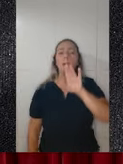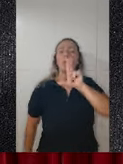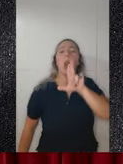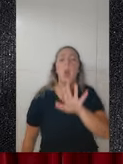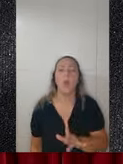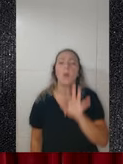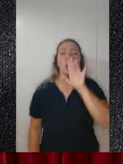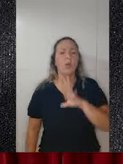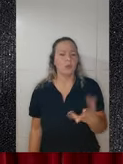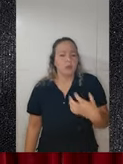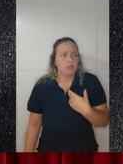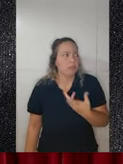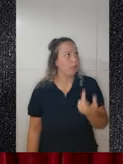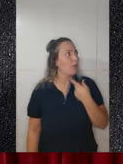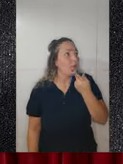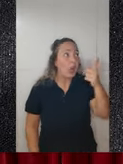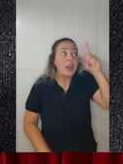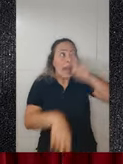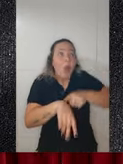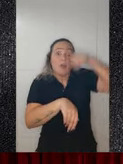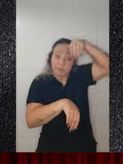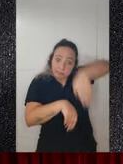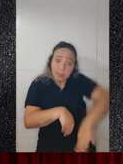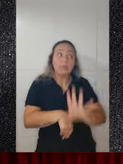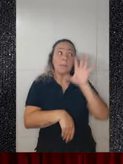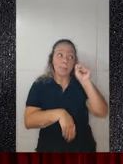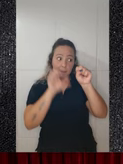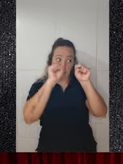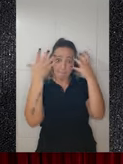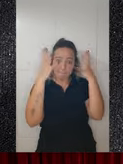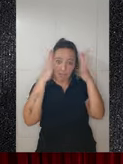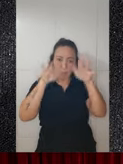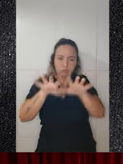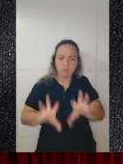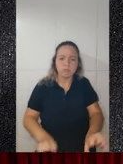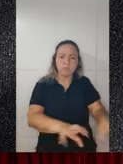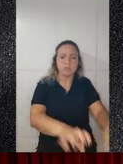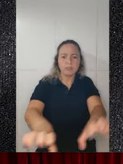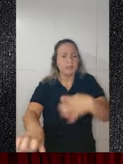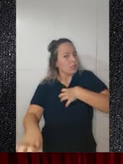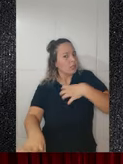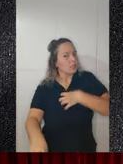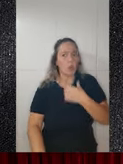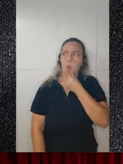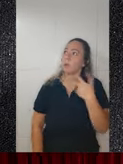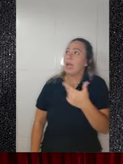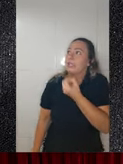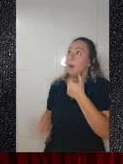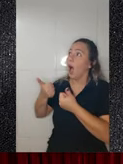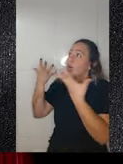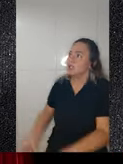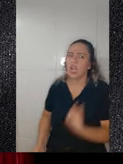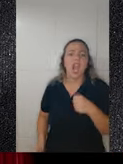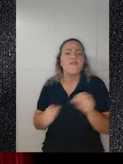Foi a única coisa que eu ainda caí na besteira de virar pro mergulhador e falar, cara, chegar lá embaixo, tu coloca a minha mão nas paradas lá, no coral e tal, pra eu sentir. O